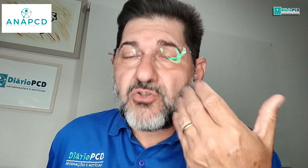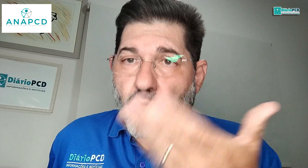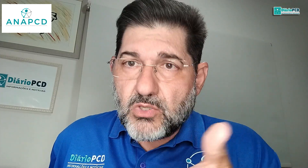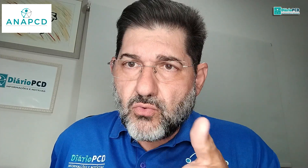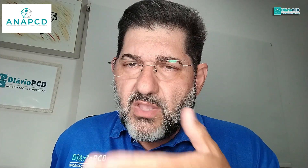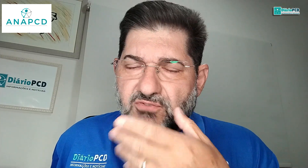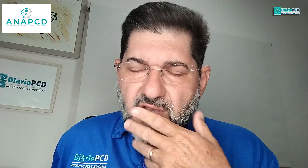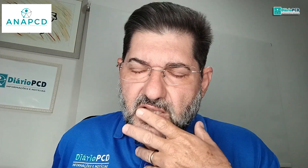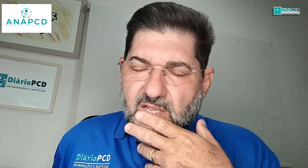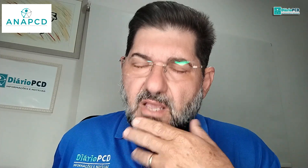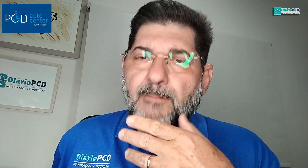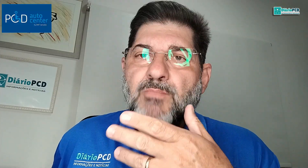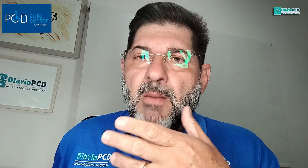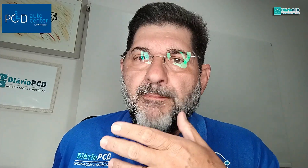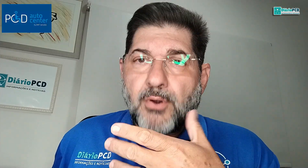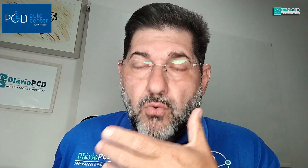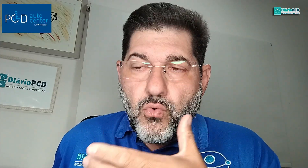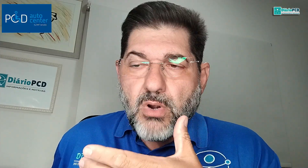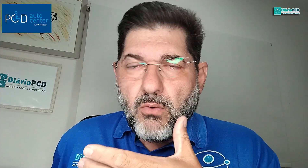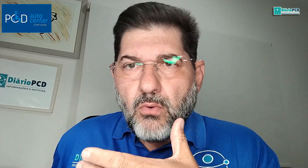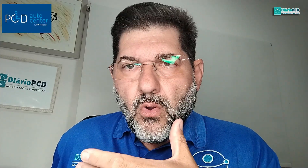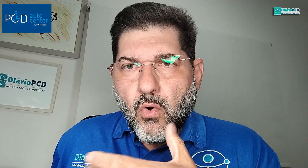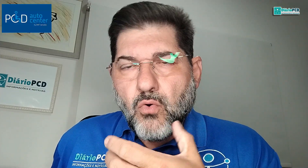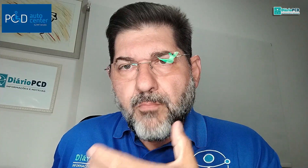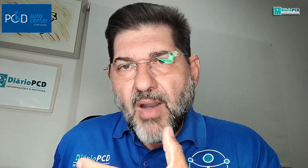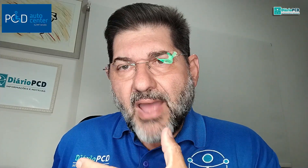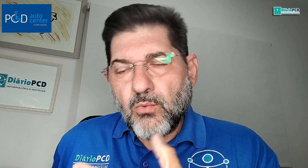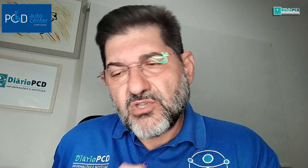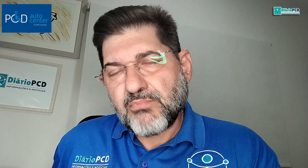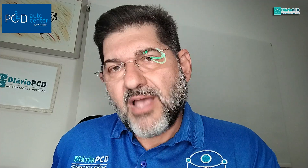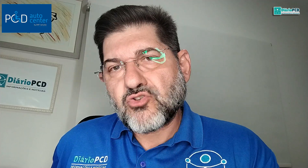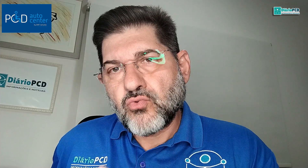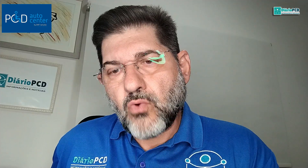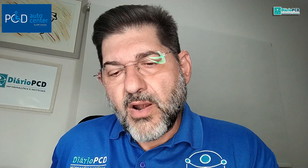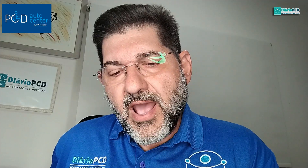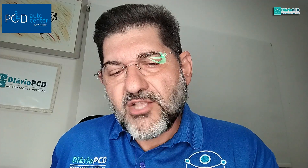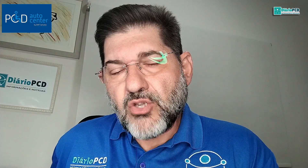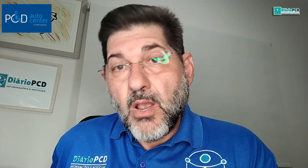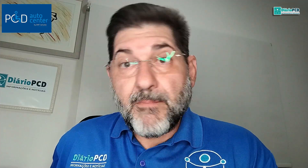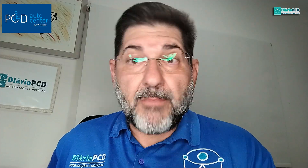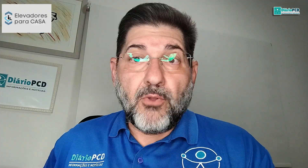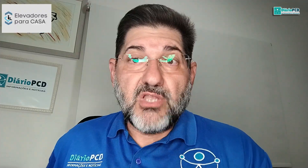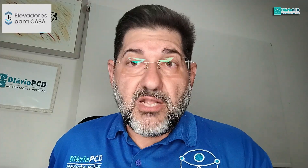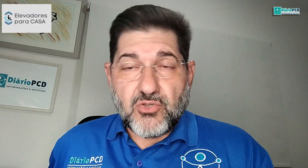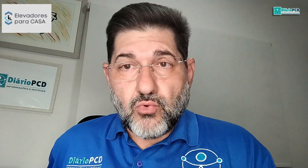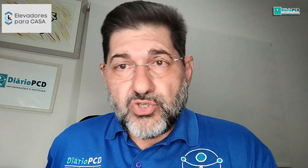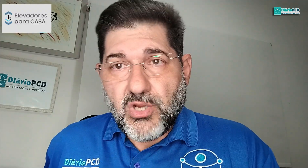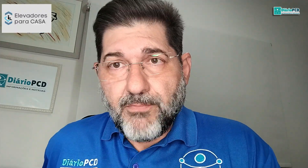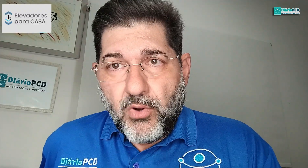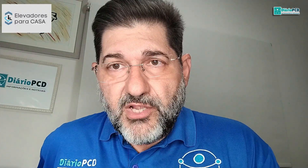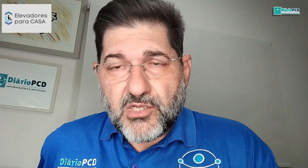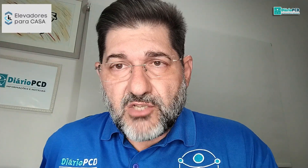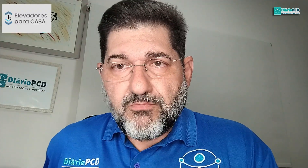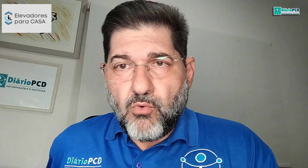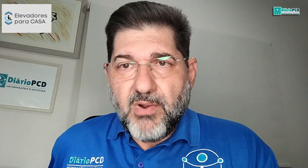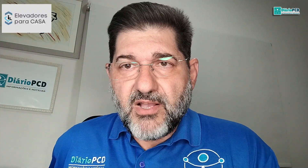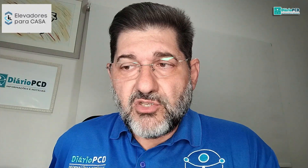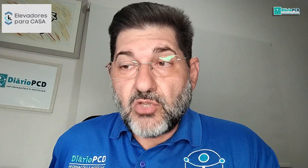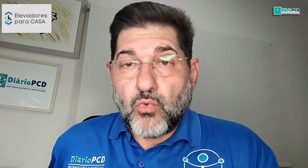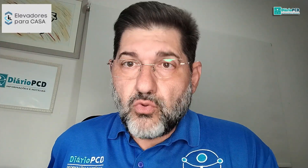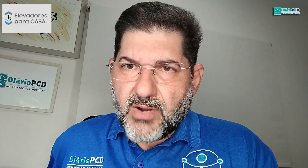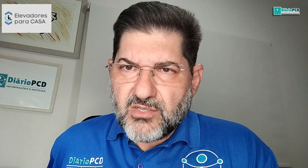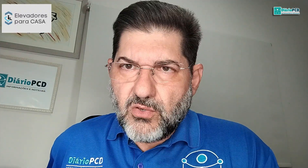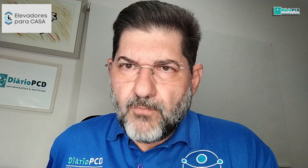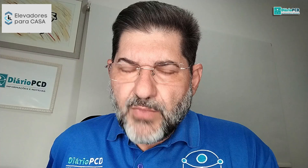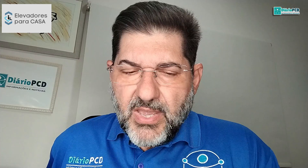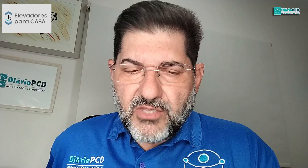de pessoas com deficiência que procuram ocupar um espaço no CONAD para poder discutir políticas públicas